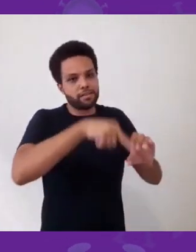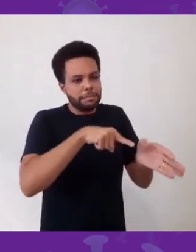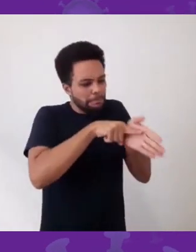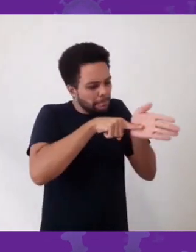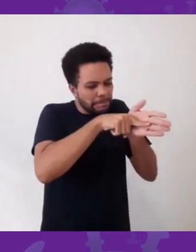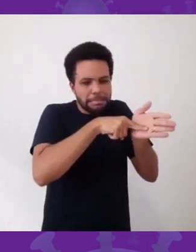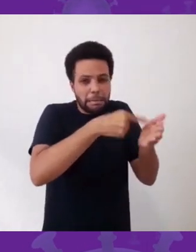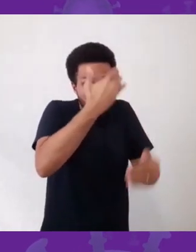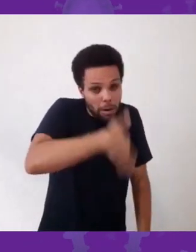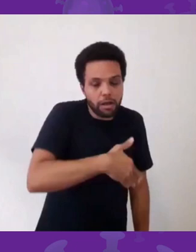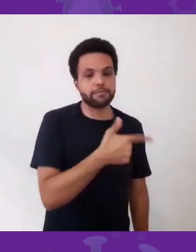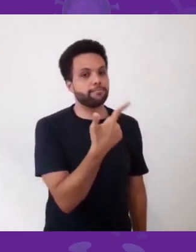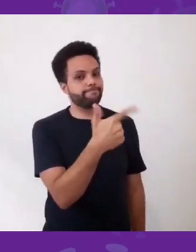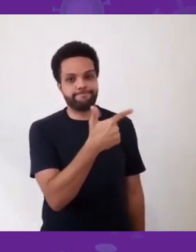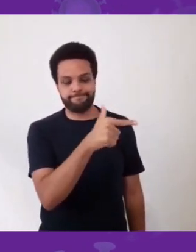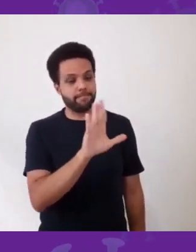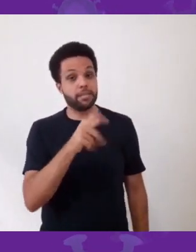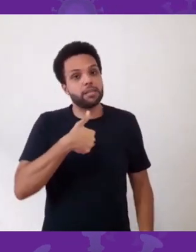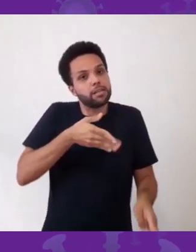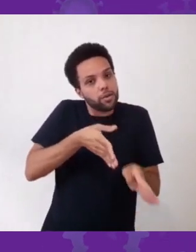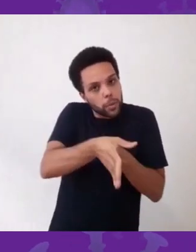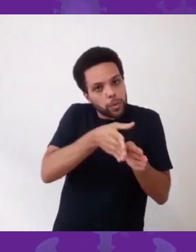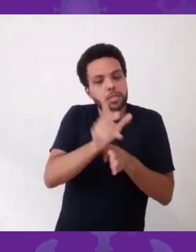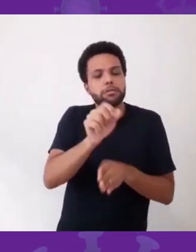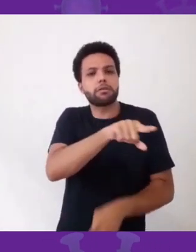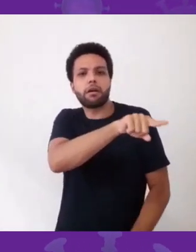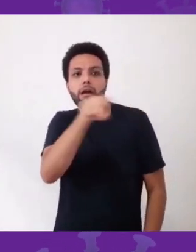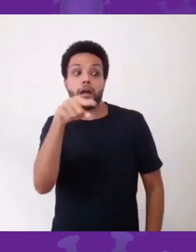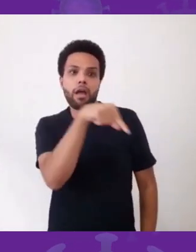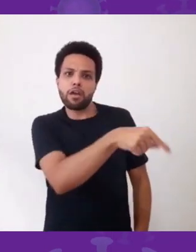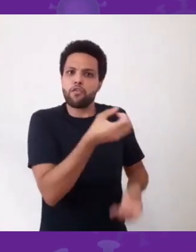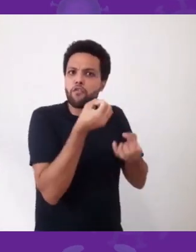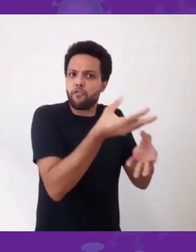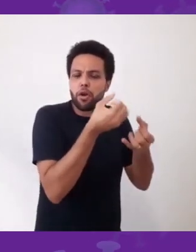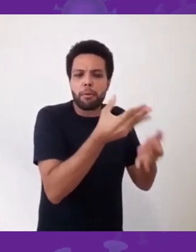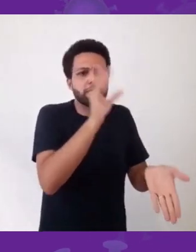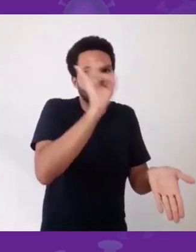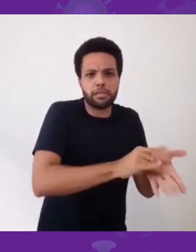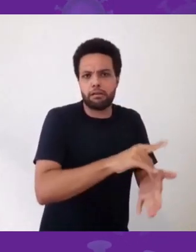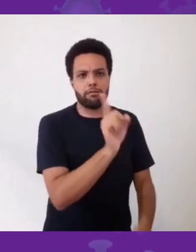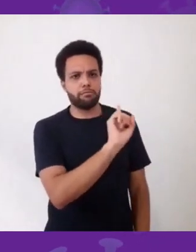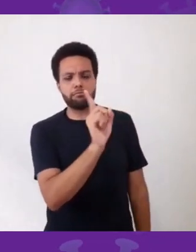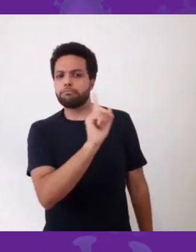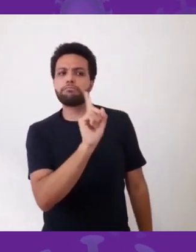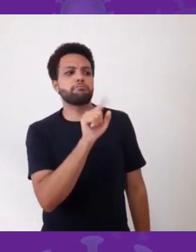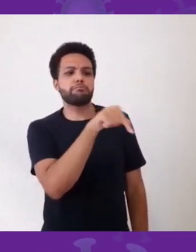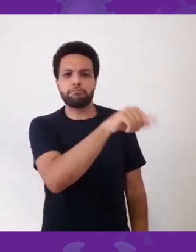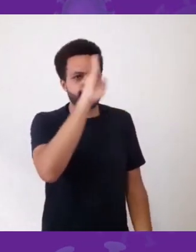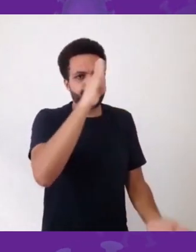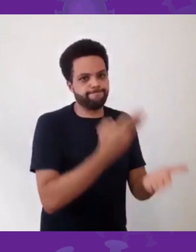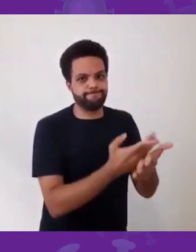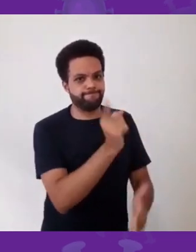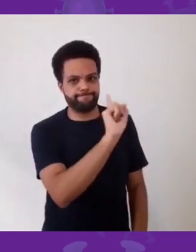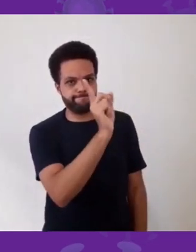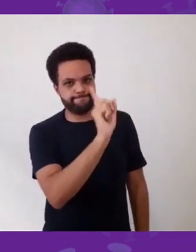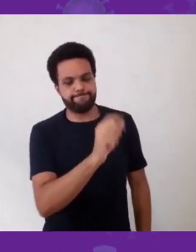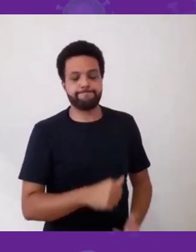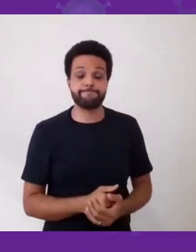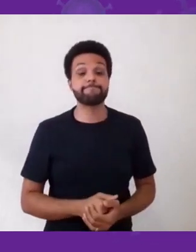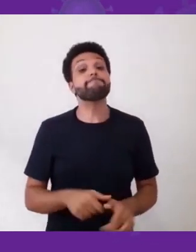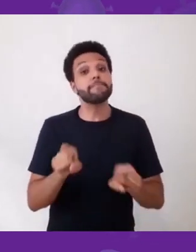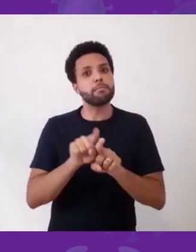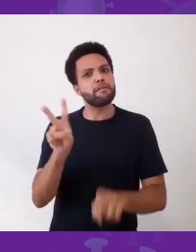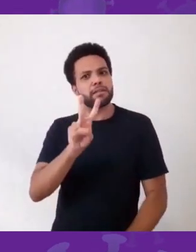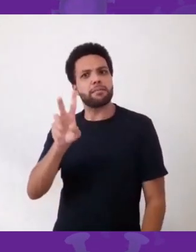coronavírus então que a gente aconselha que as pessoas não é se apeguem a esse tipo de informação porque do ponto de vista científico